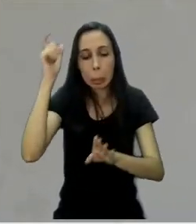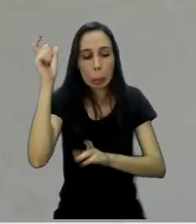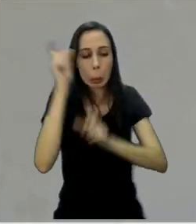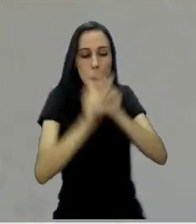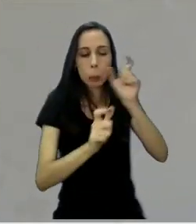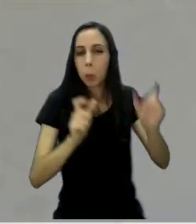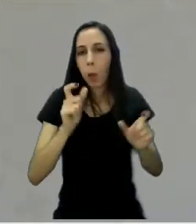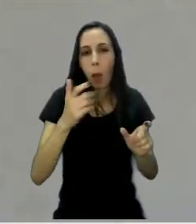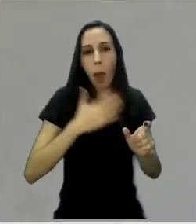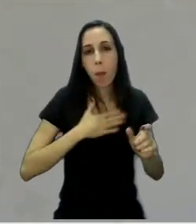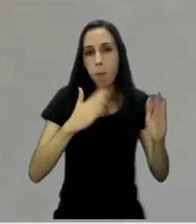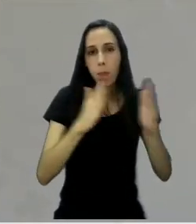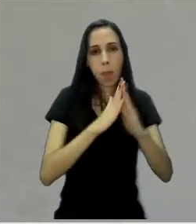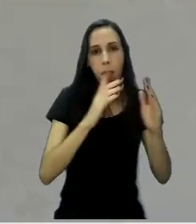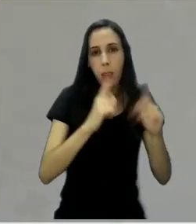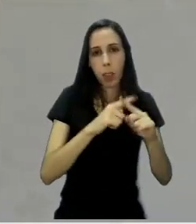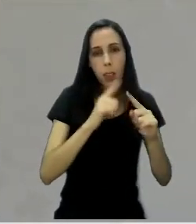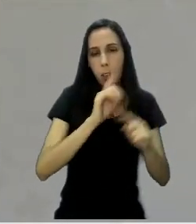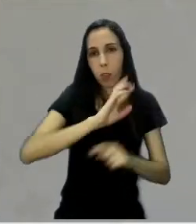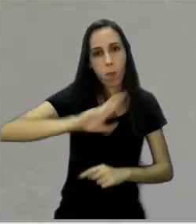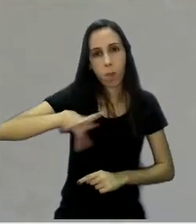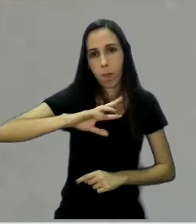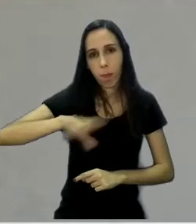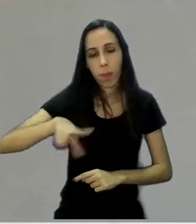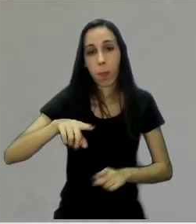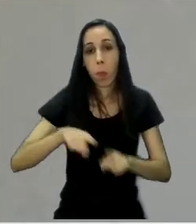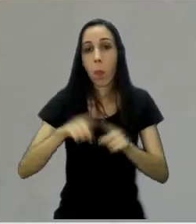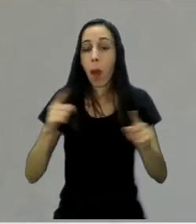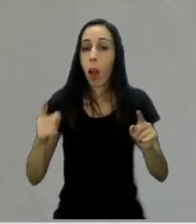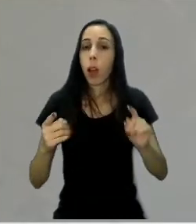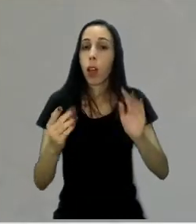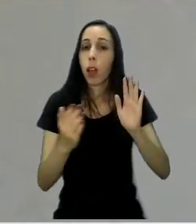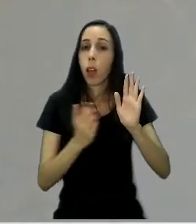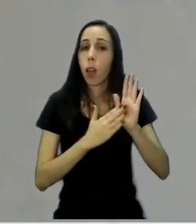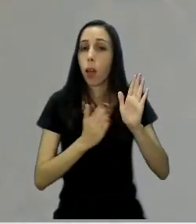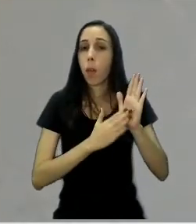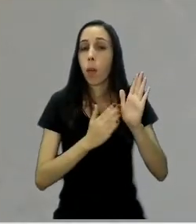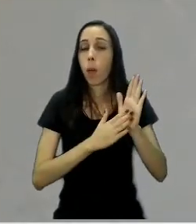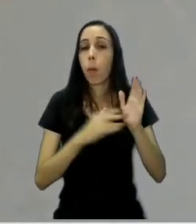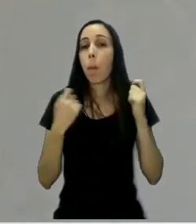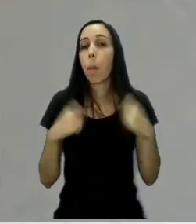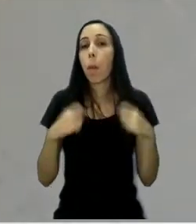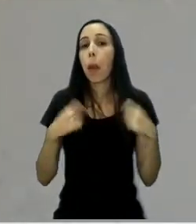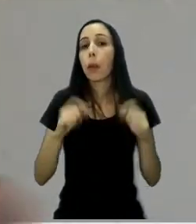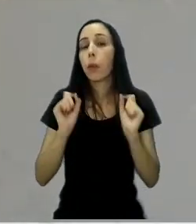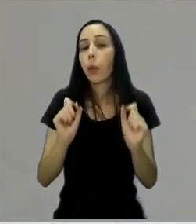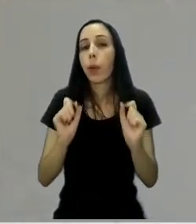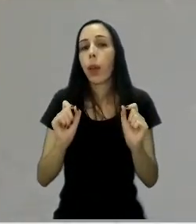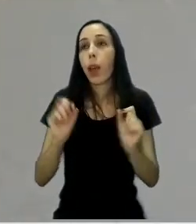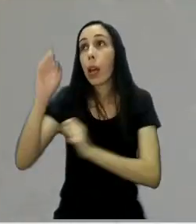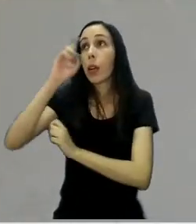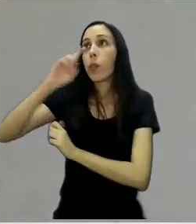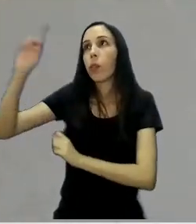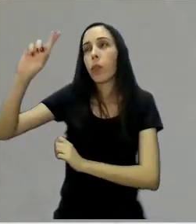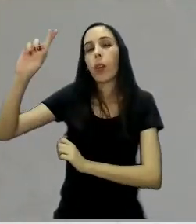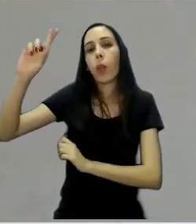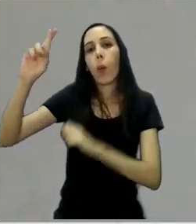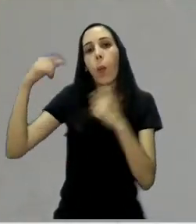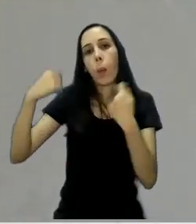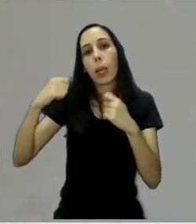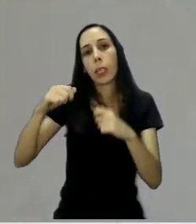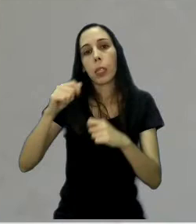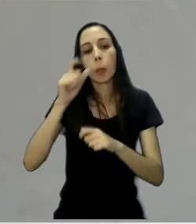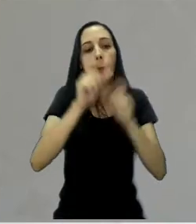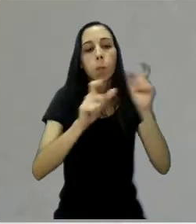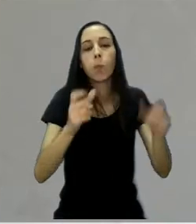não prevalecerão sobre a minha igreja. Mas para que essa promessa se cumpra, Jesus deve ser o Senhor da nossa